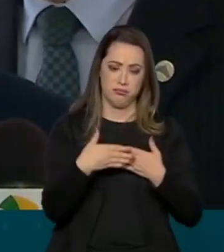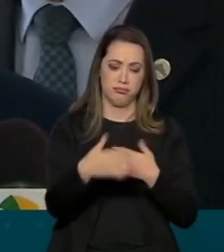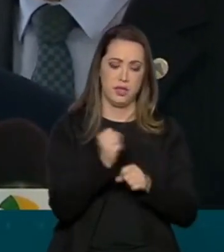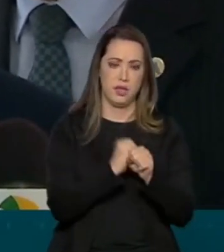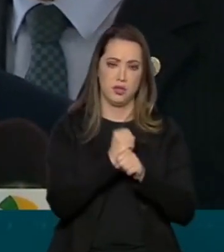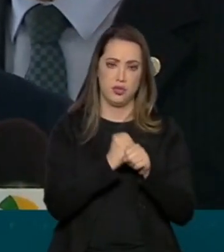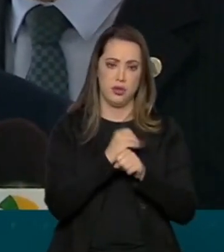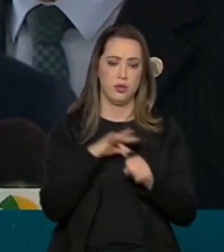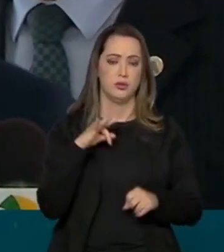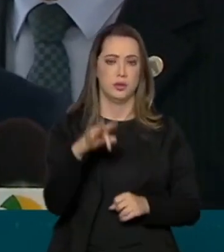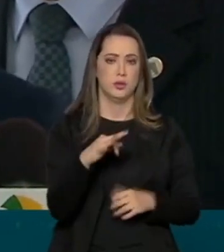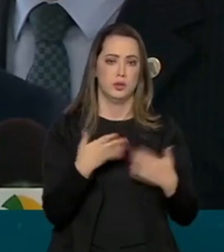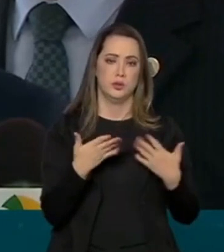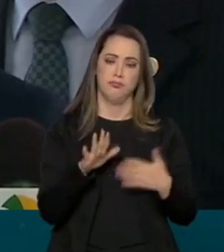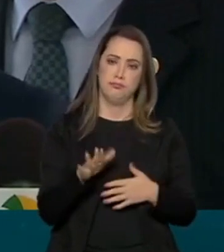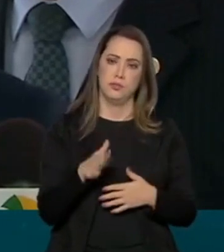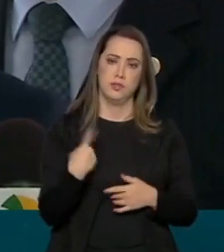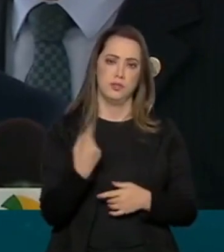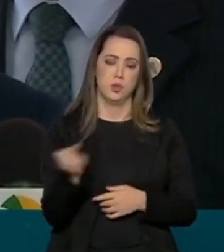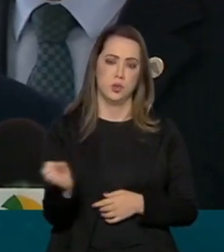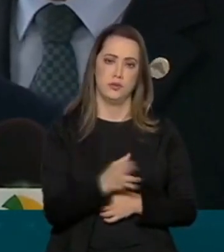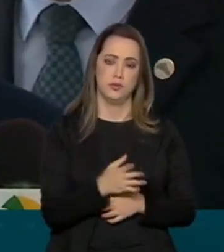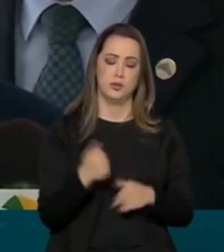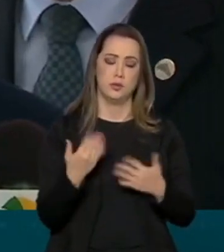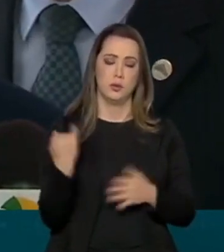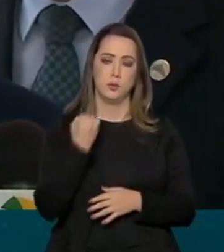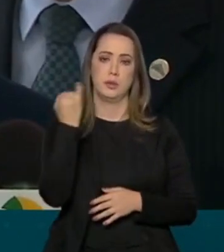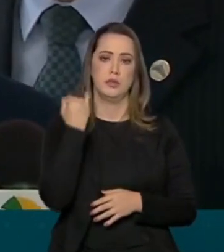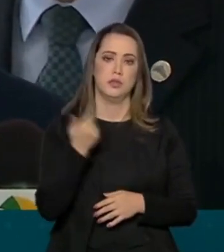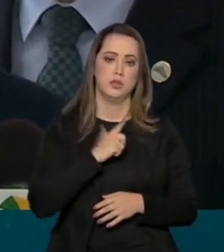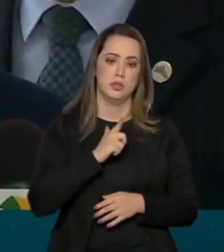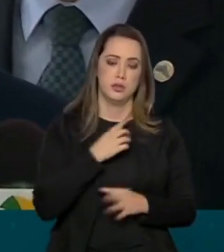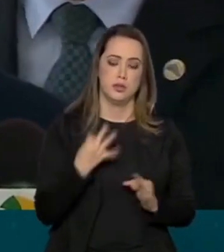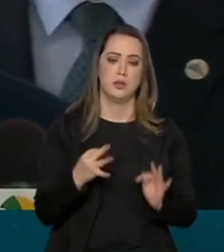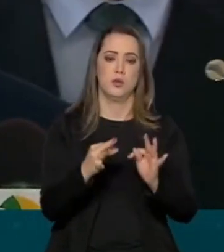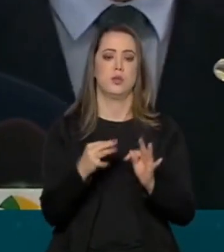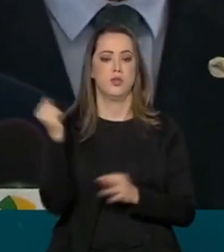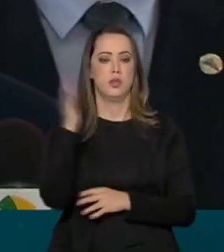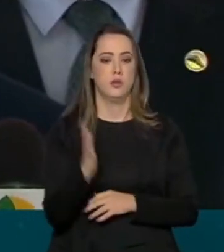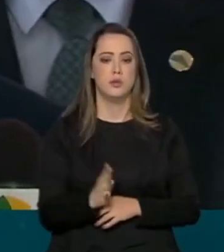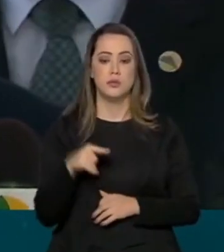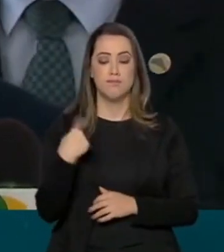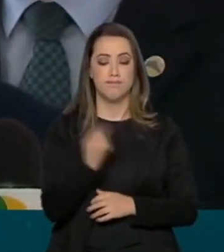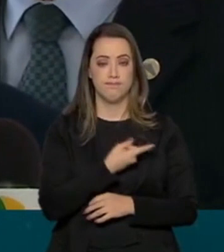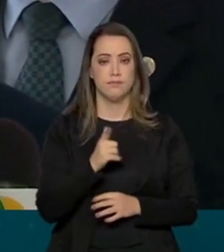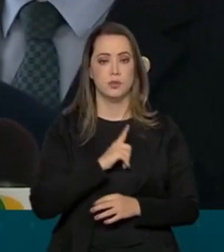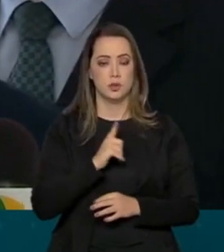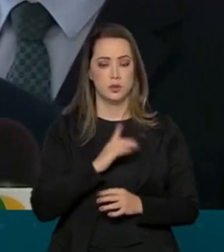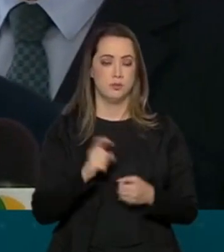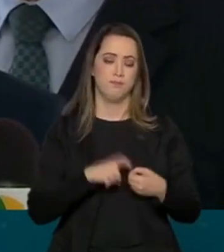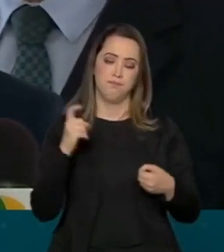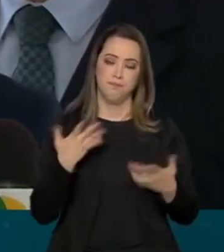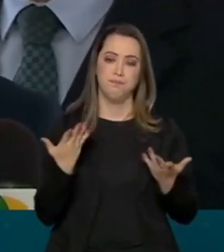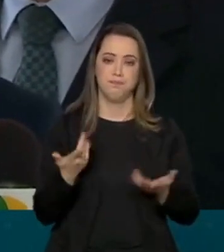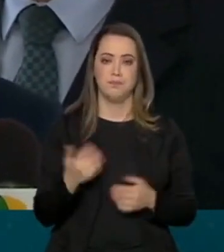ano que vem, eu não sei quantas vezes, né? Isso é novo. O importante da gente ter essa tecnologia no Brasil, né? Para ter essa independência aqui.